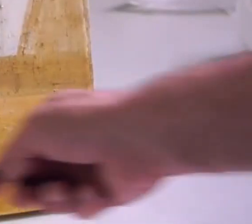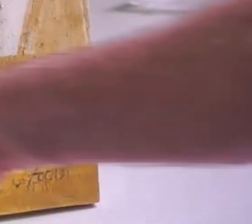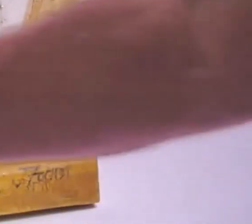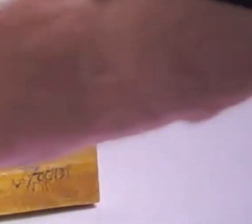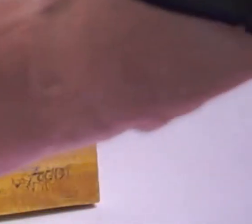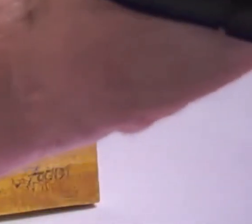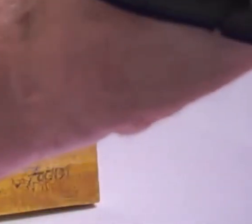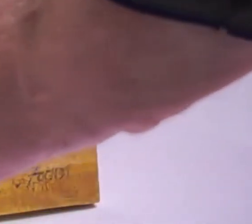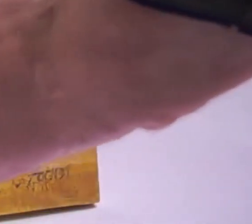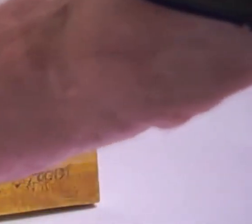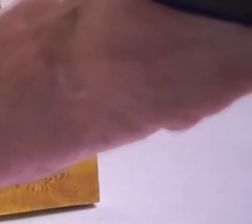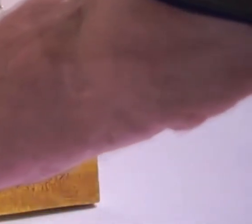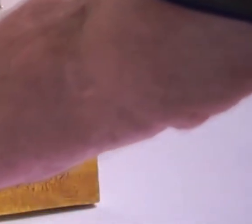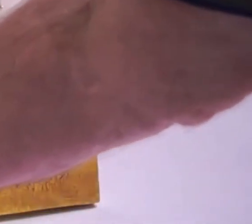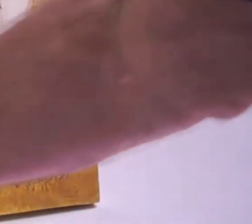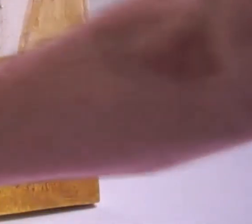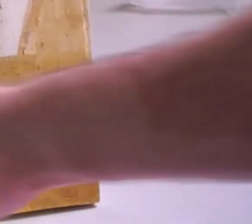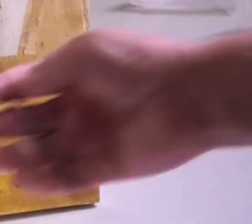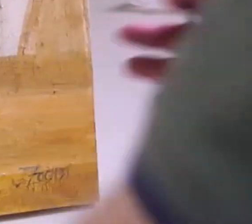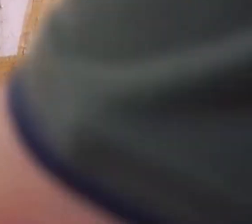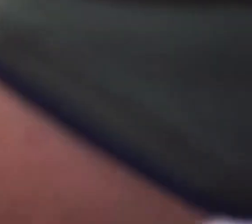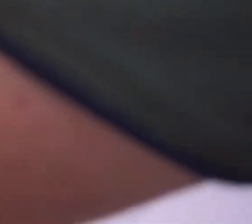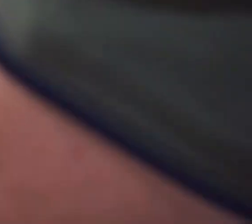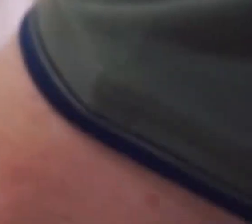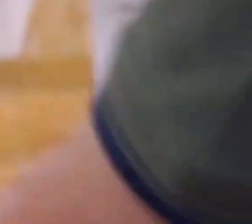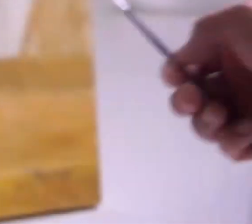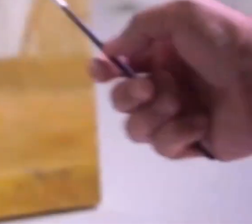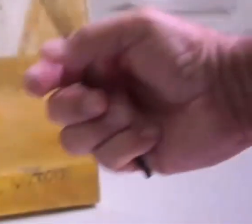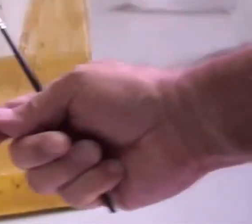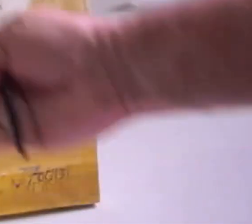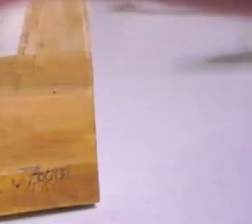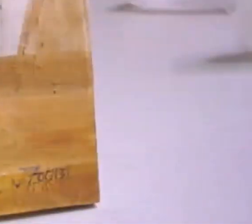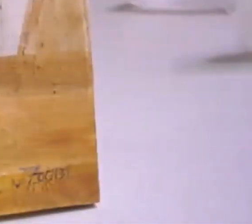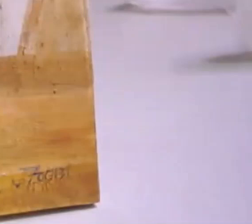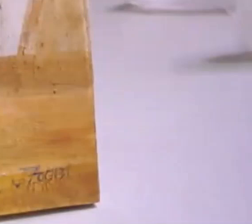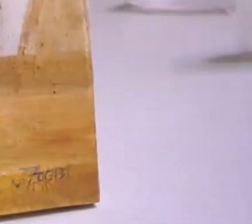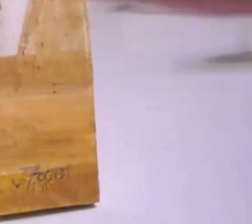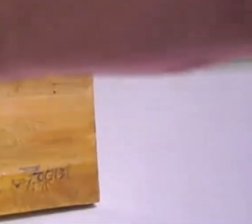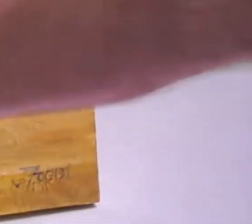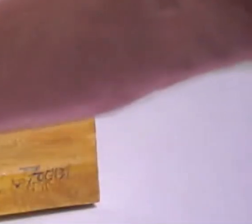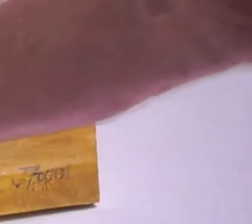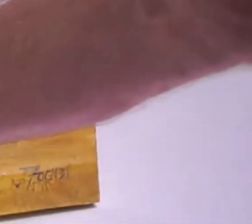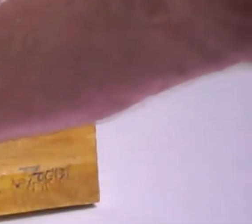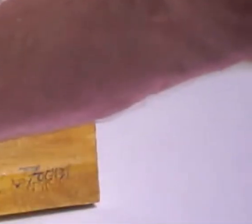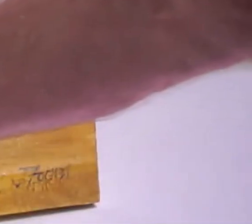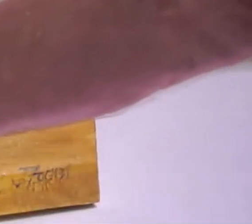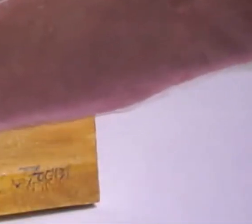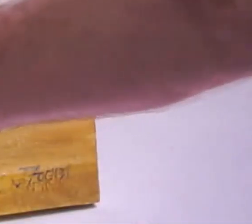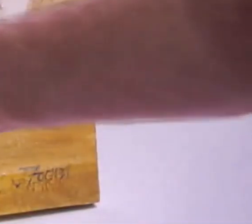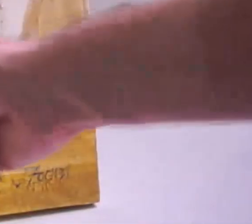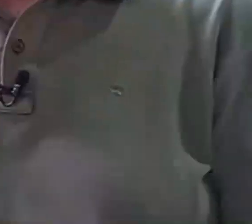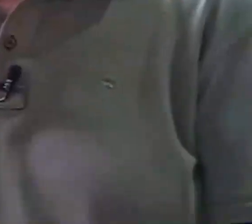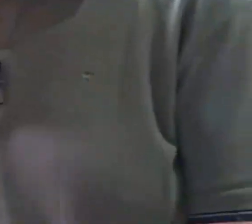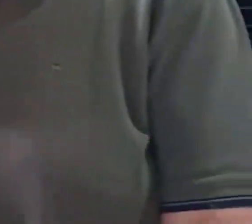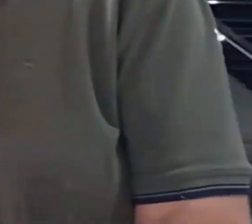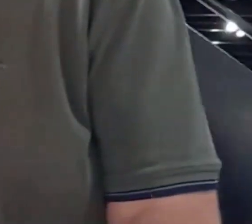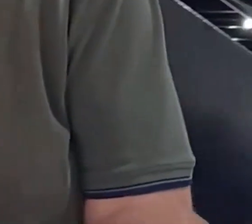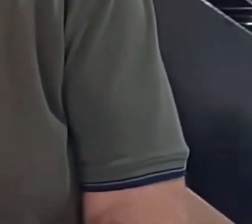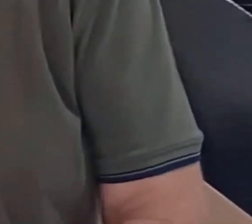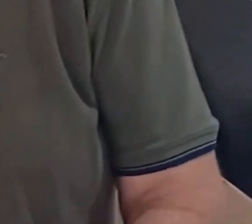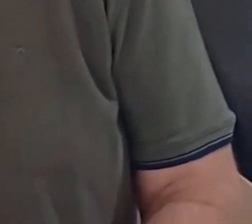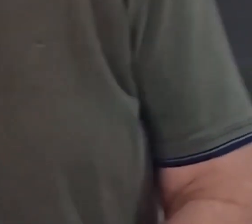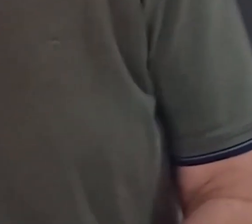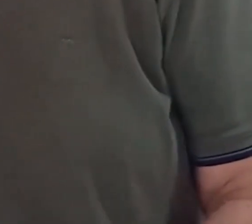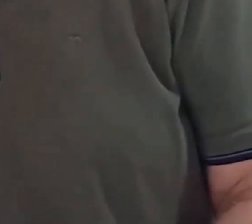aqui, ou eu posso assinar desse lado. Melhor de se ver, porque você vai ver a primeira obra e depois que vai ver a assinatura. Os pincéis